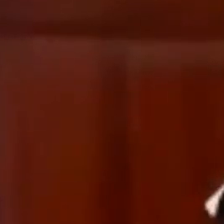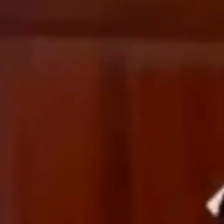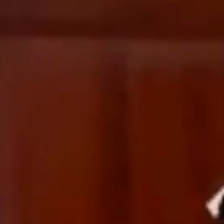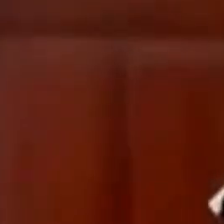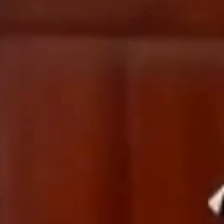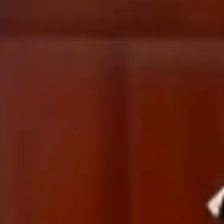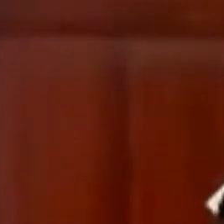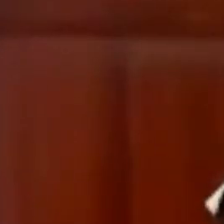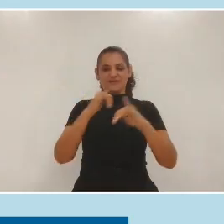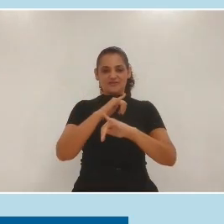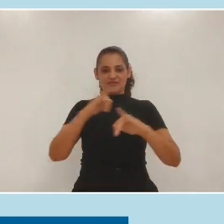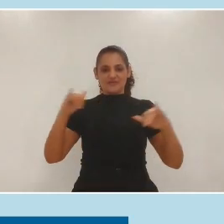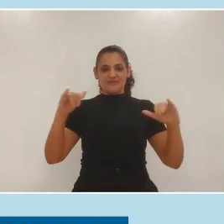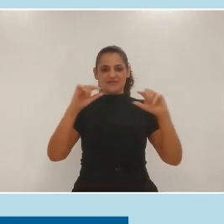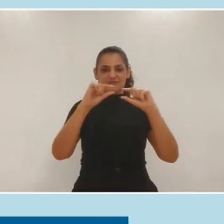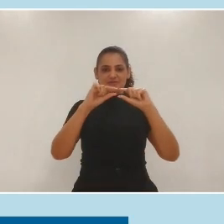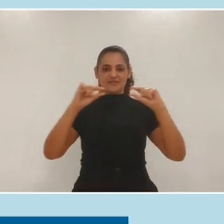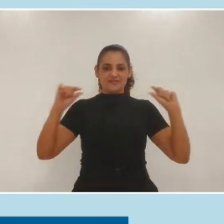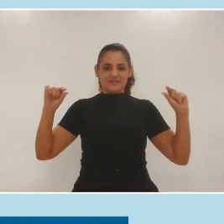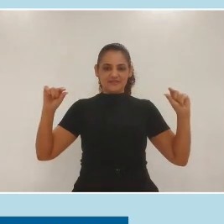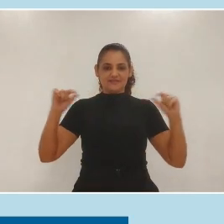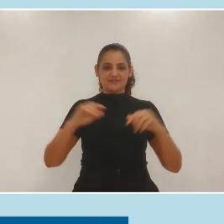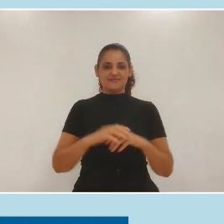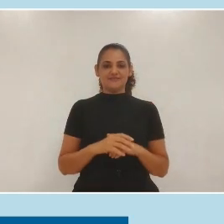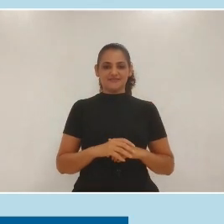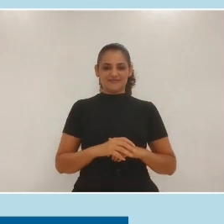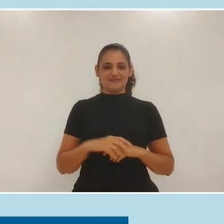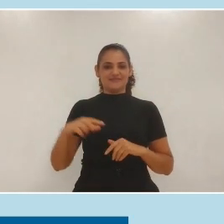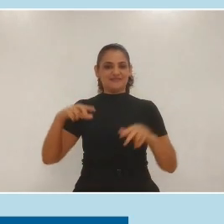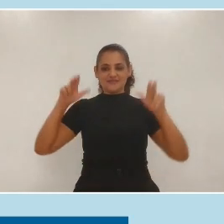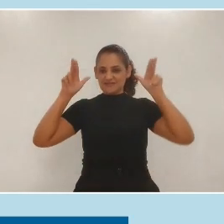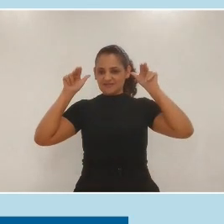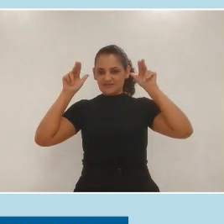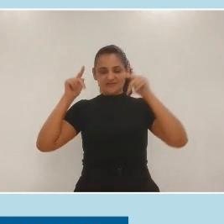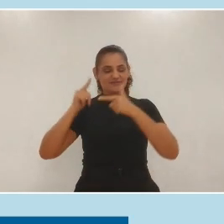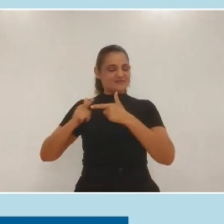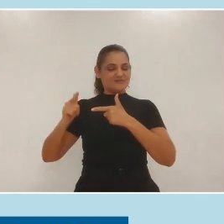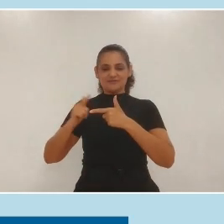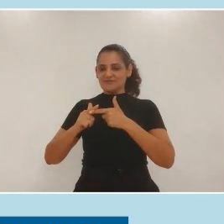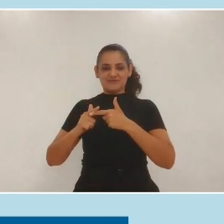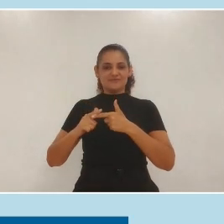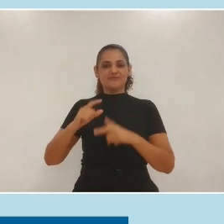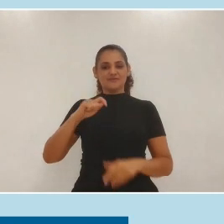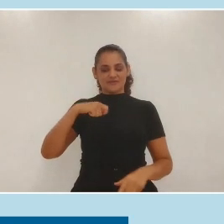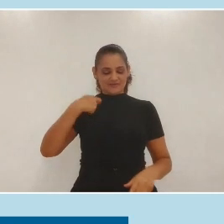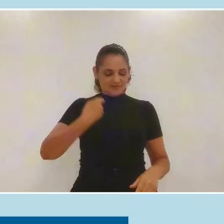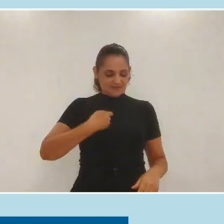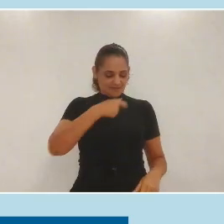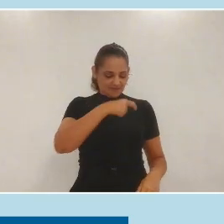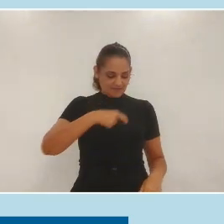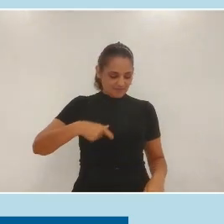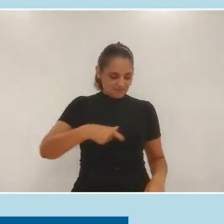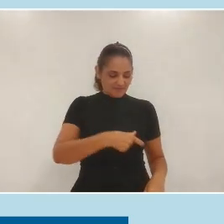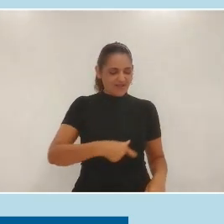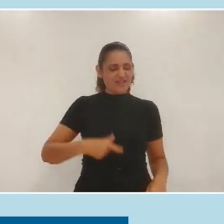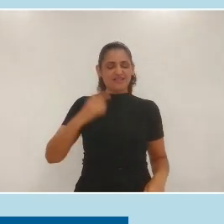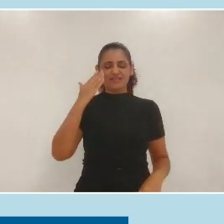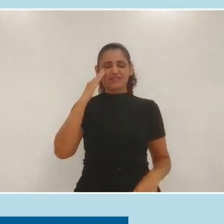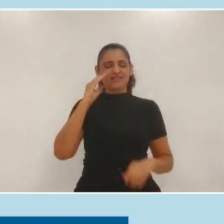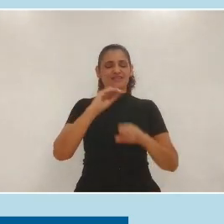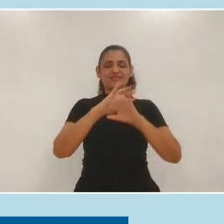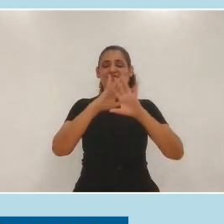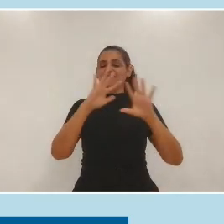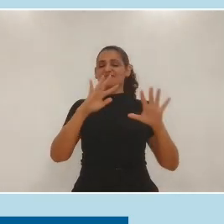frase aqui para vocês. Eu não sou um cavalo com problema. Eu sou uma zebra incompreendida em um mundo que ainda